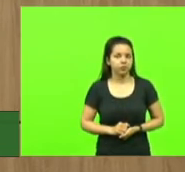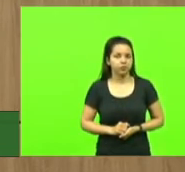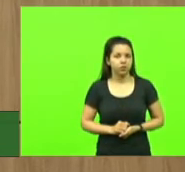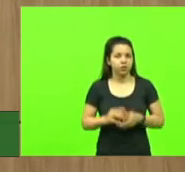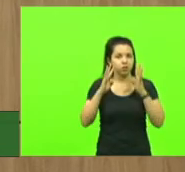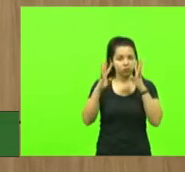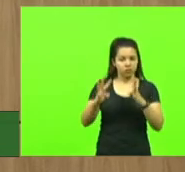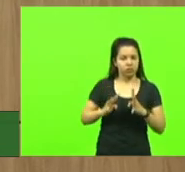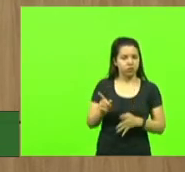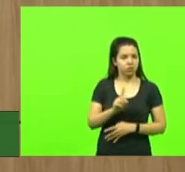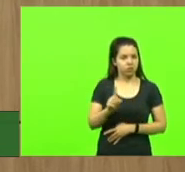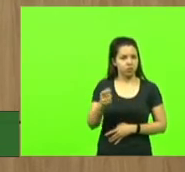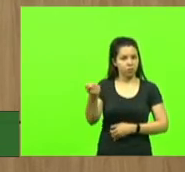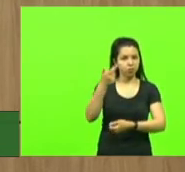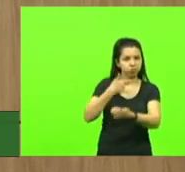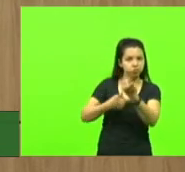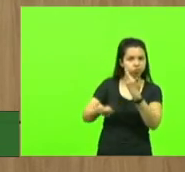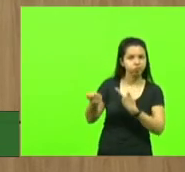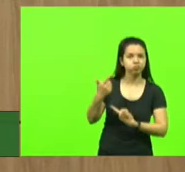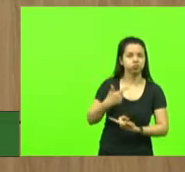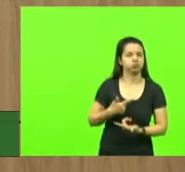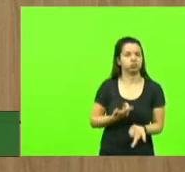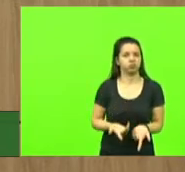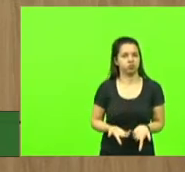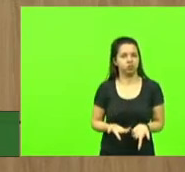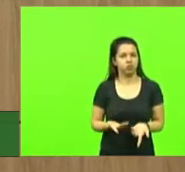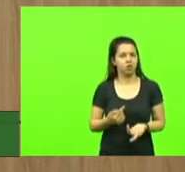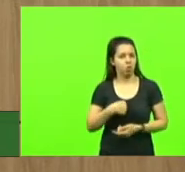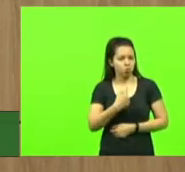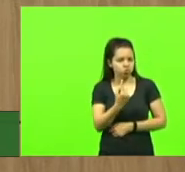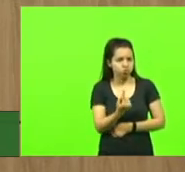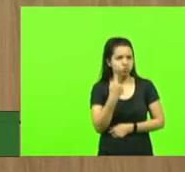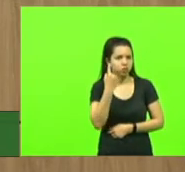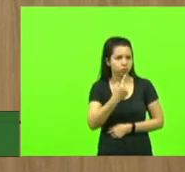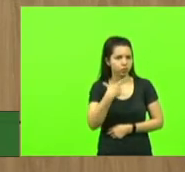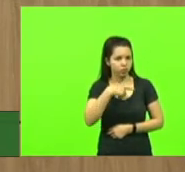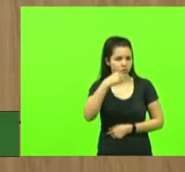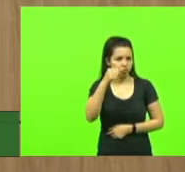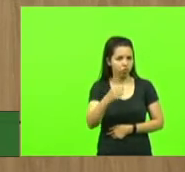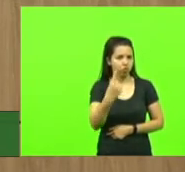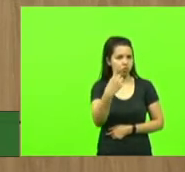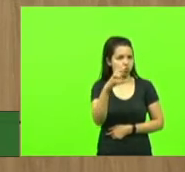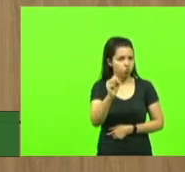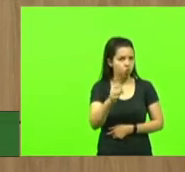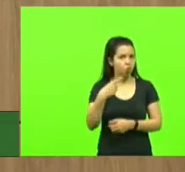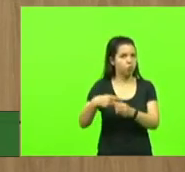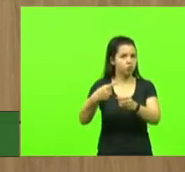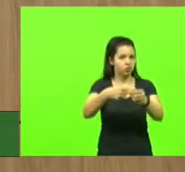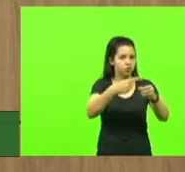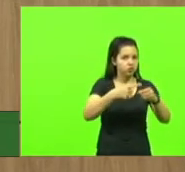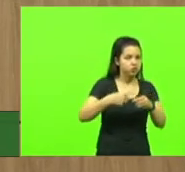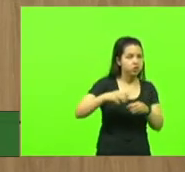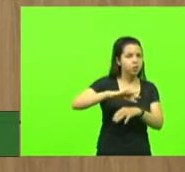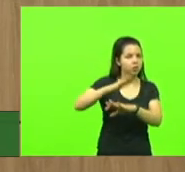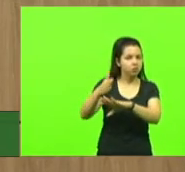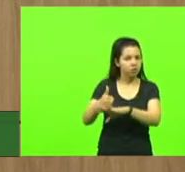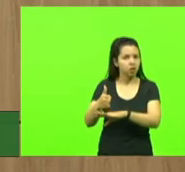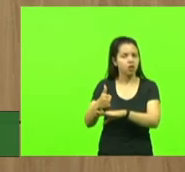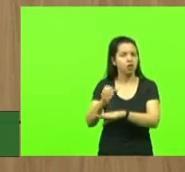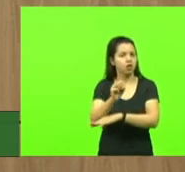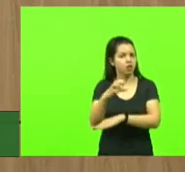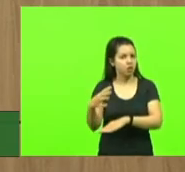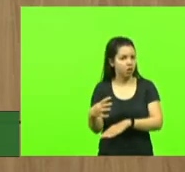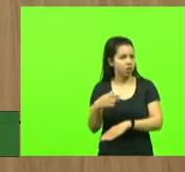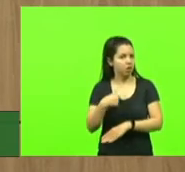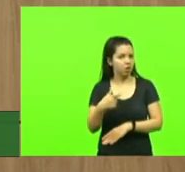desassistido e até ofendido por isso. Poxa vida, o único deputado eleito dos 18 municípios da Serra Catarinense ainda não foi prestigiado.